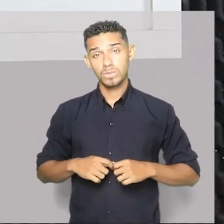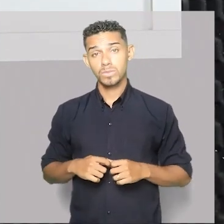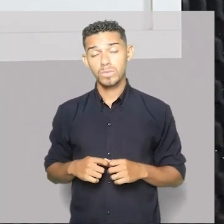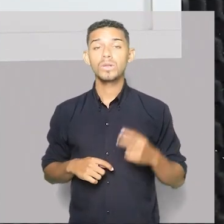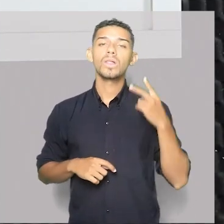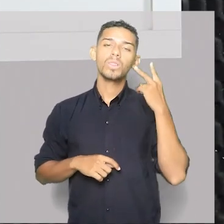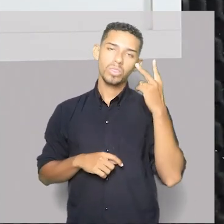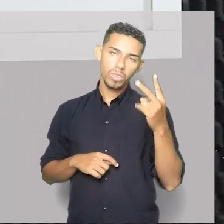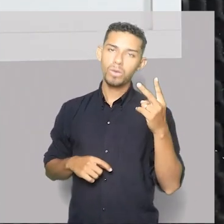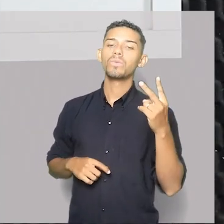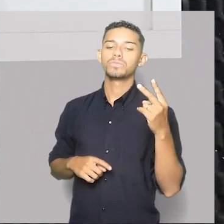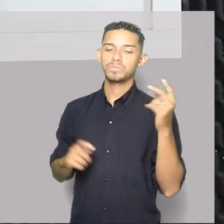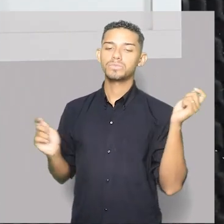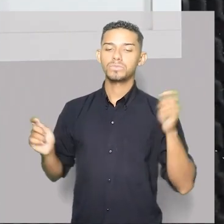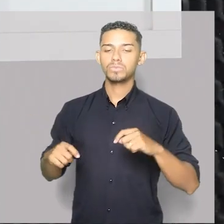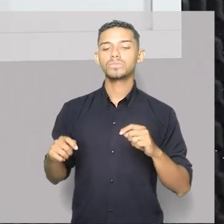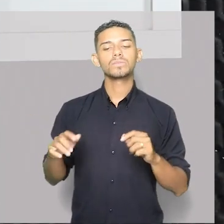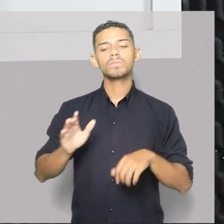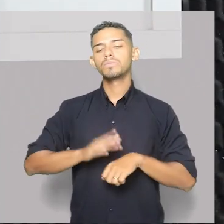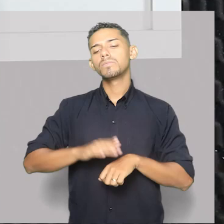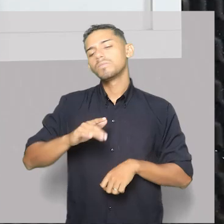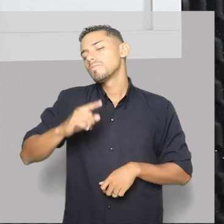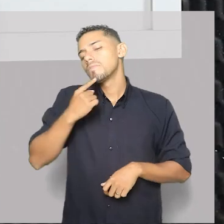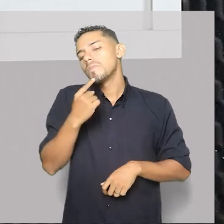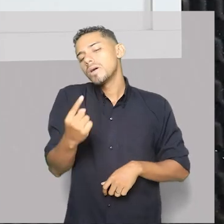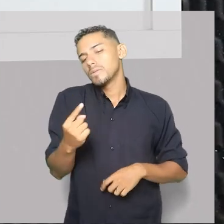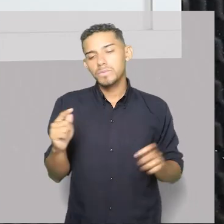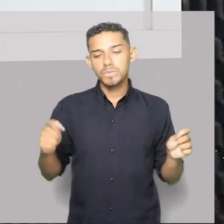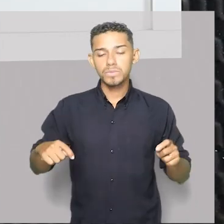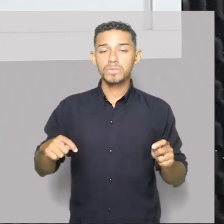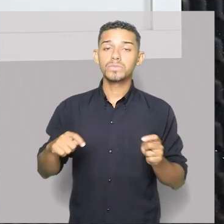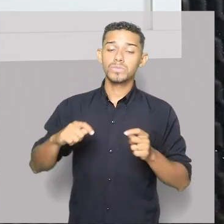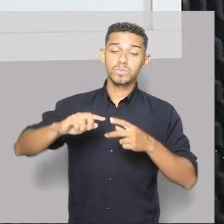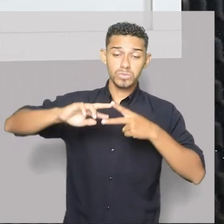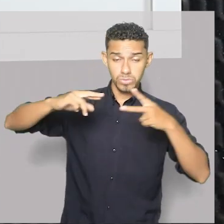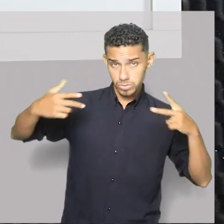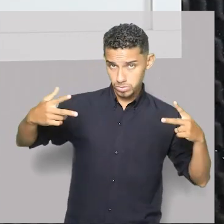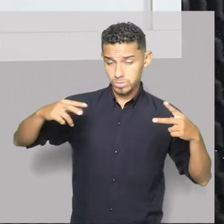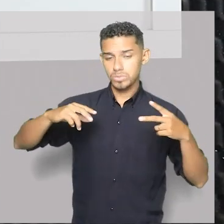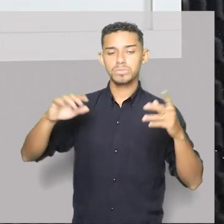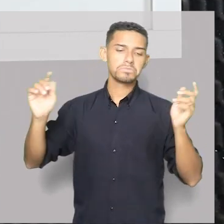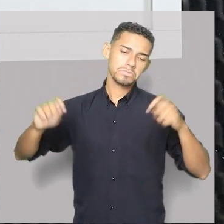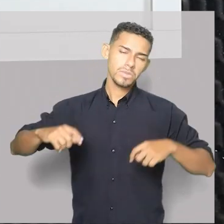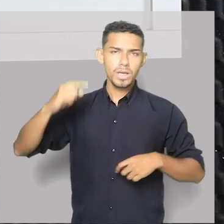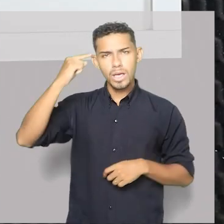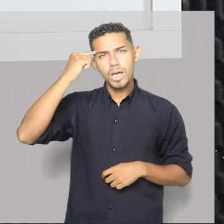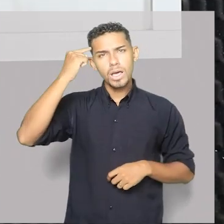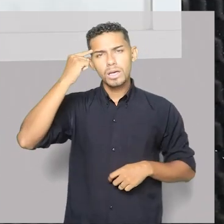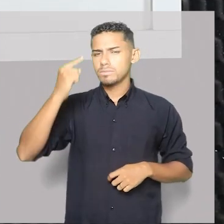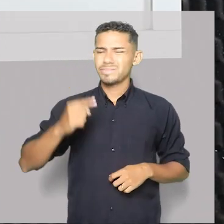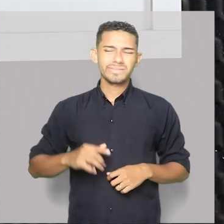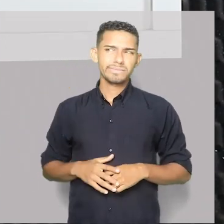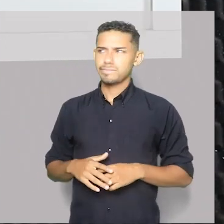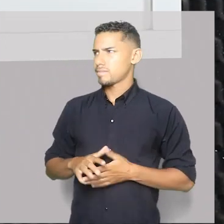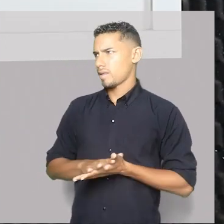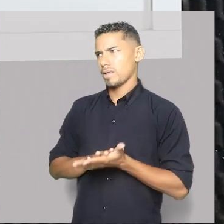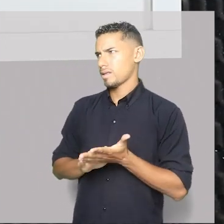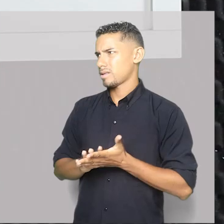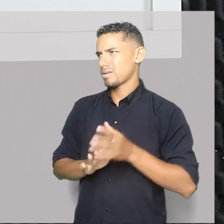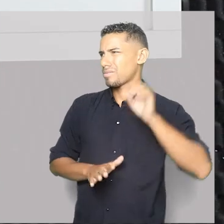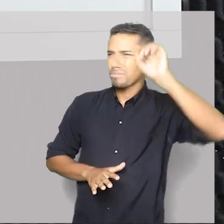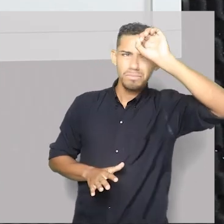são dois organismos ali que estão mais próximos geneticamente. Você pode até pensar, isso não tem nada a ver, né?